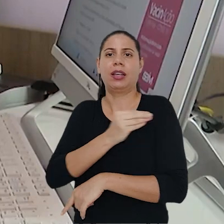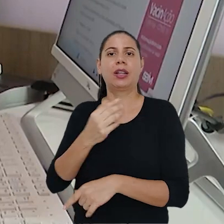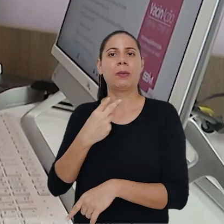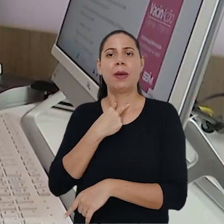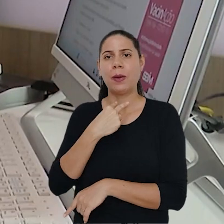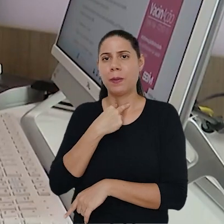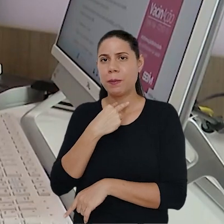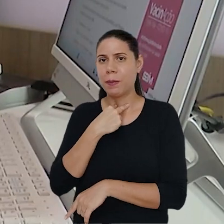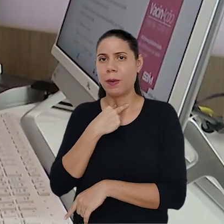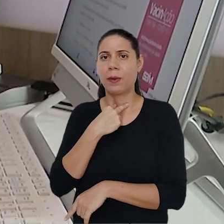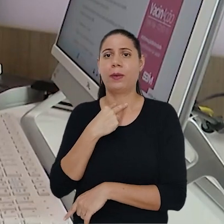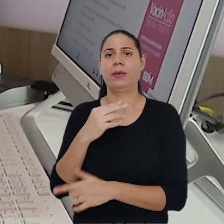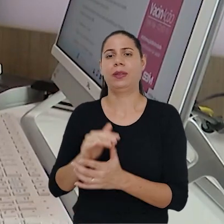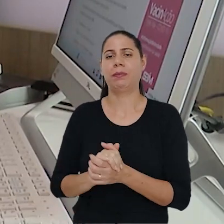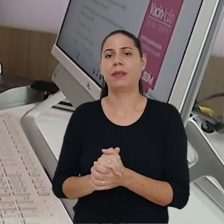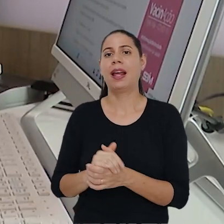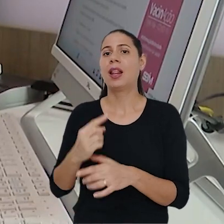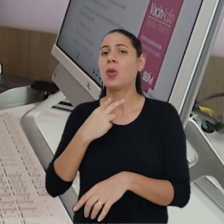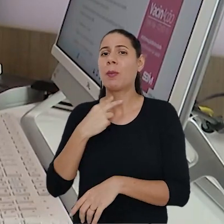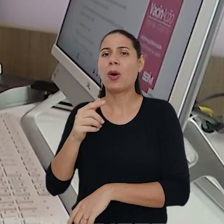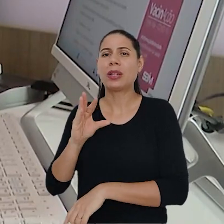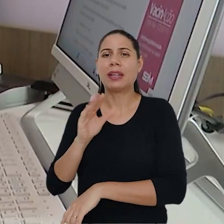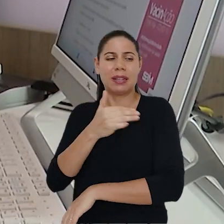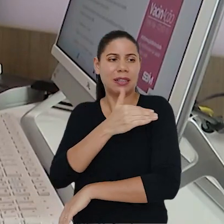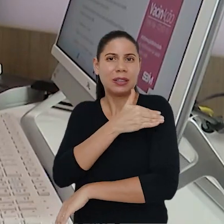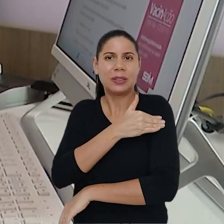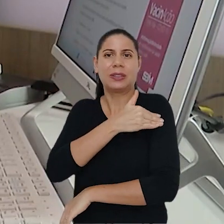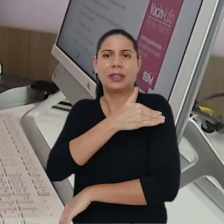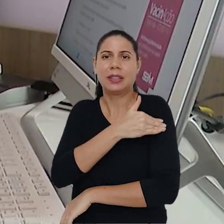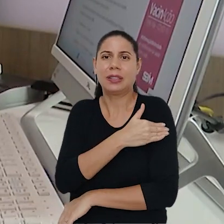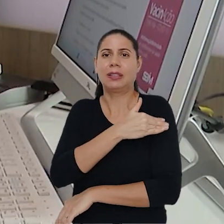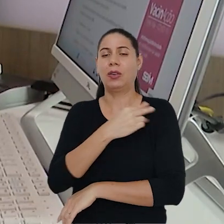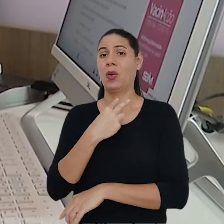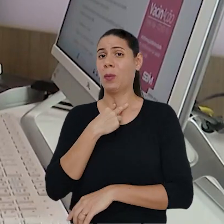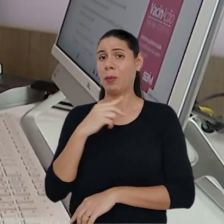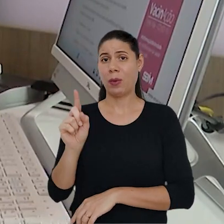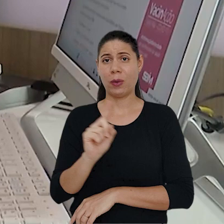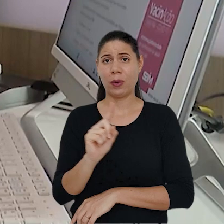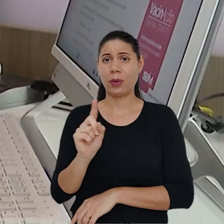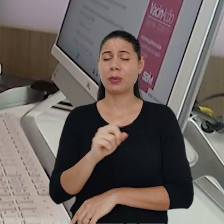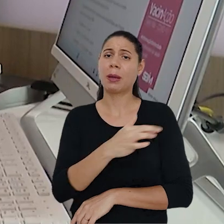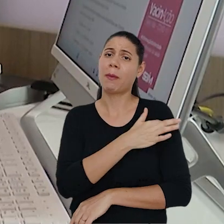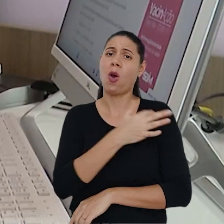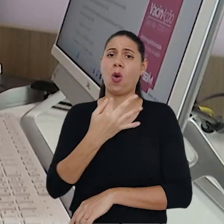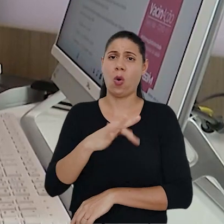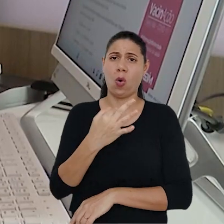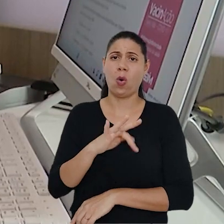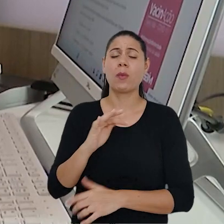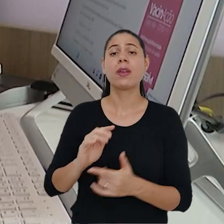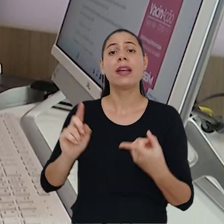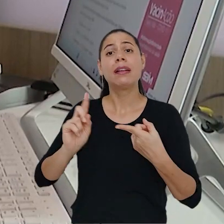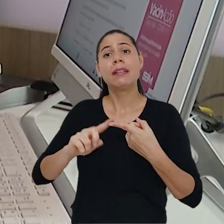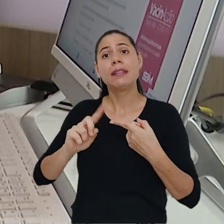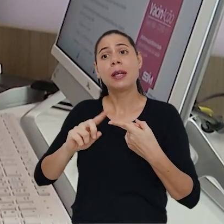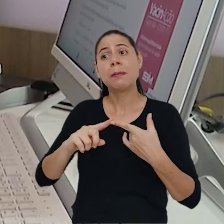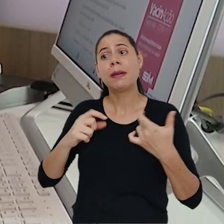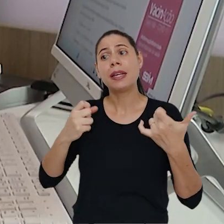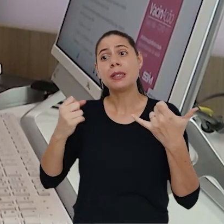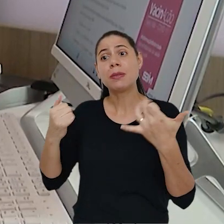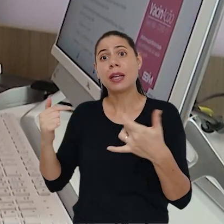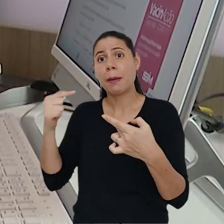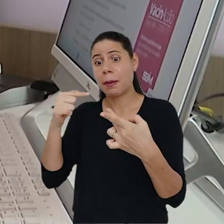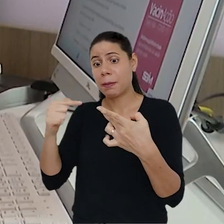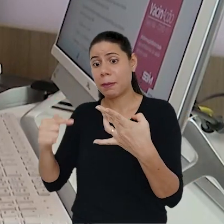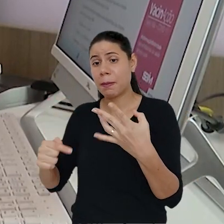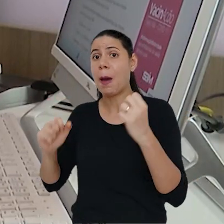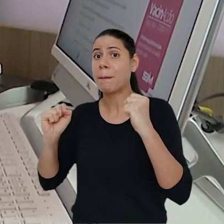das coisas mais comuns, porque isso vai inflamar e vai ficar vermelho, doloroso. E posteriormente explicar quais são os efeitos que a gente